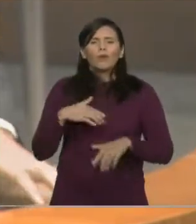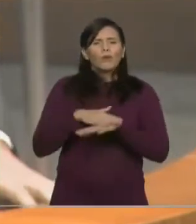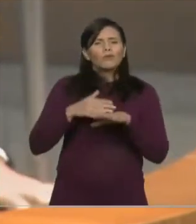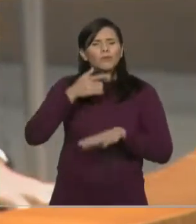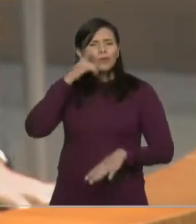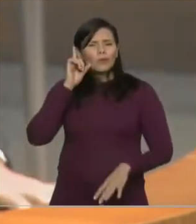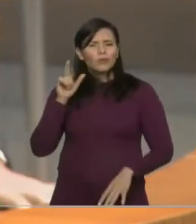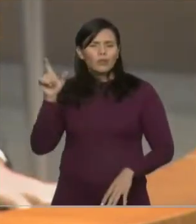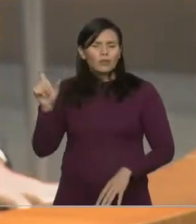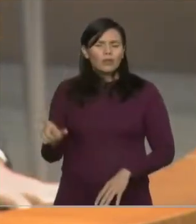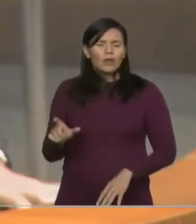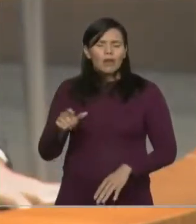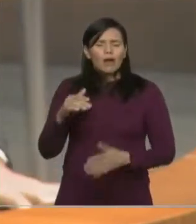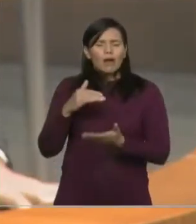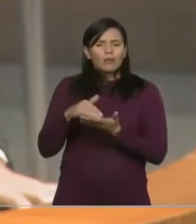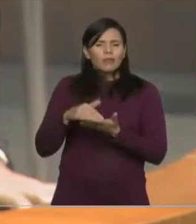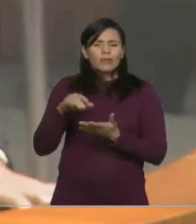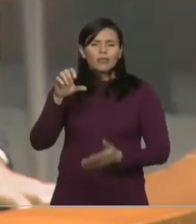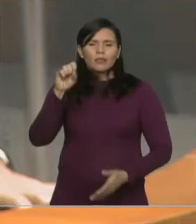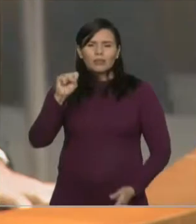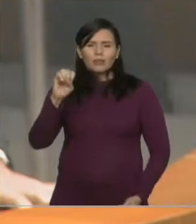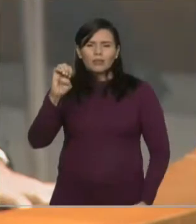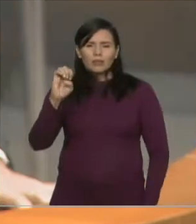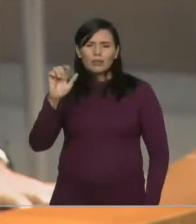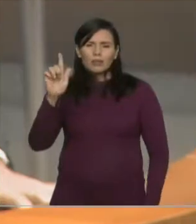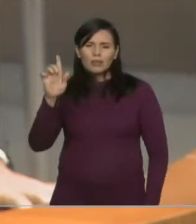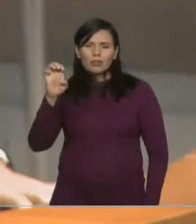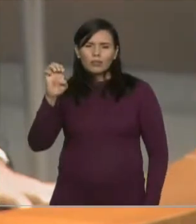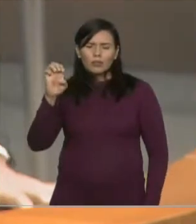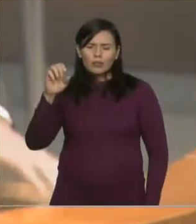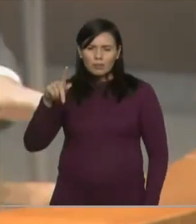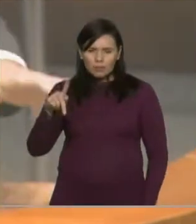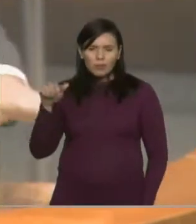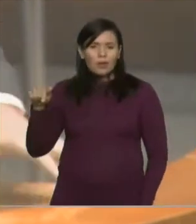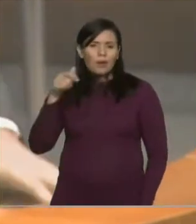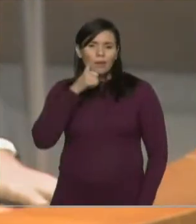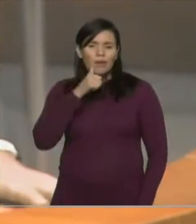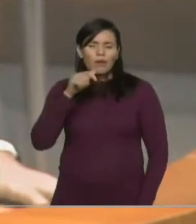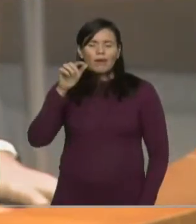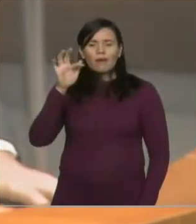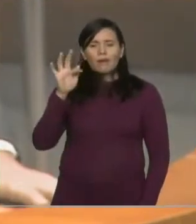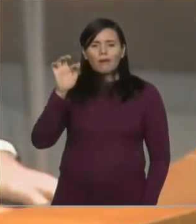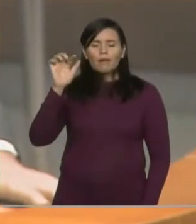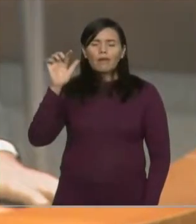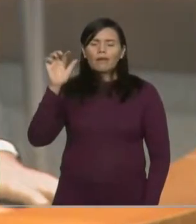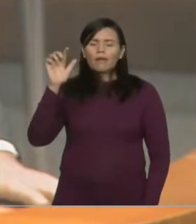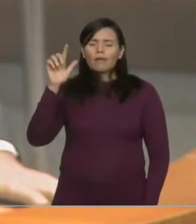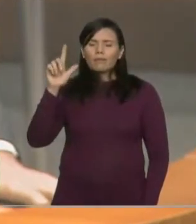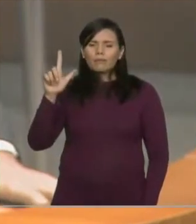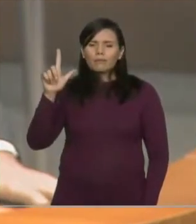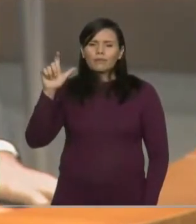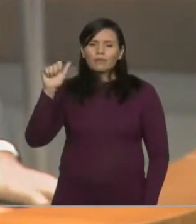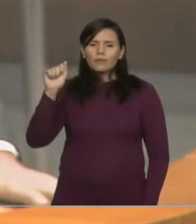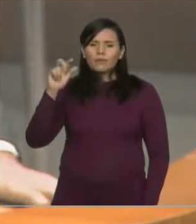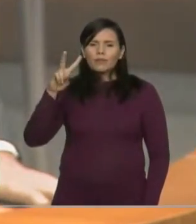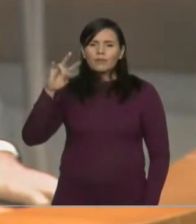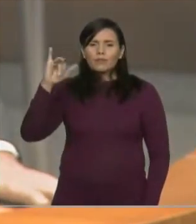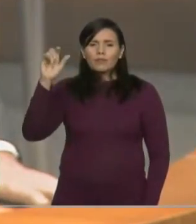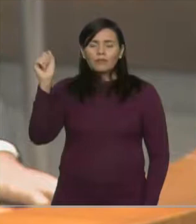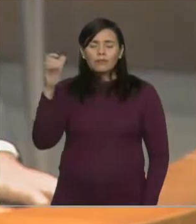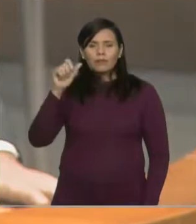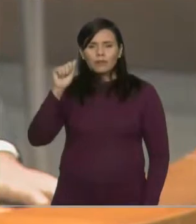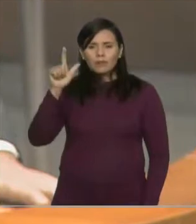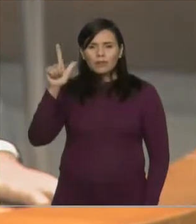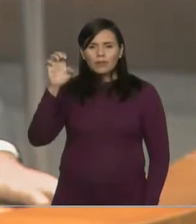da CEGEP. Nos próximos meses, acredito que até mesmo nas próximas semanas, nós vamos contribuir